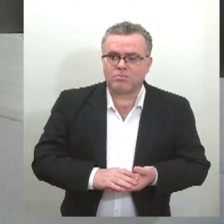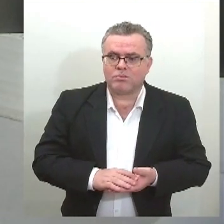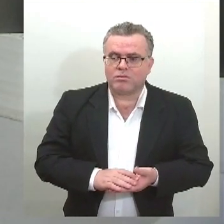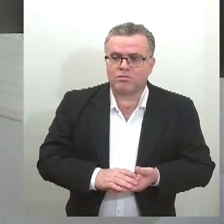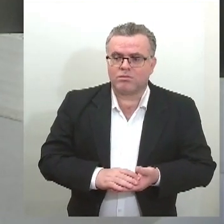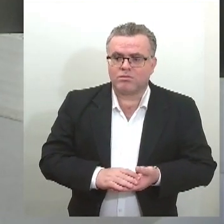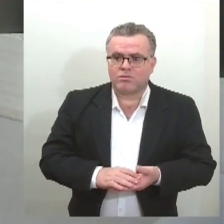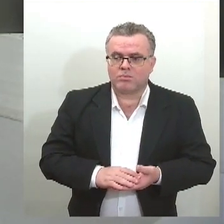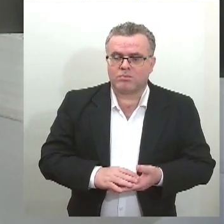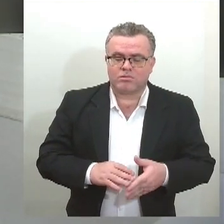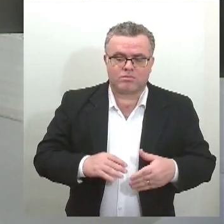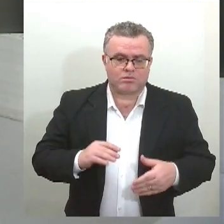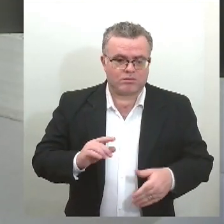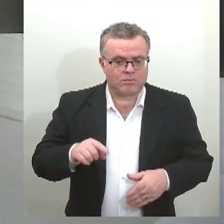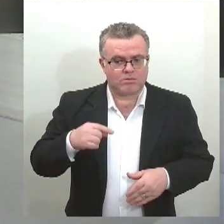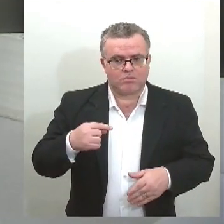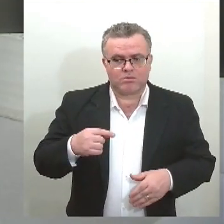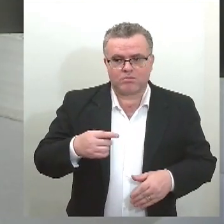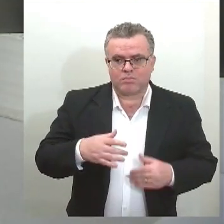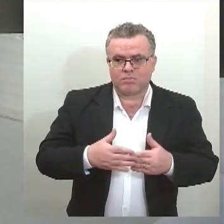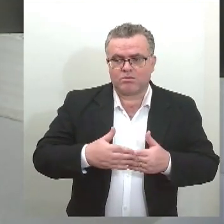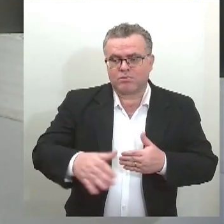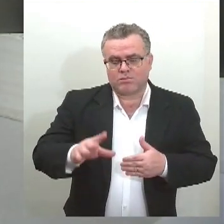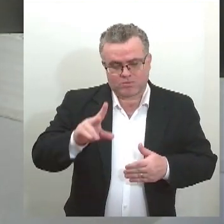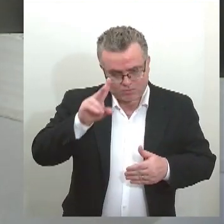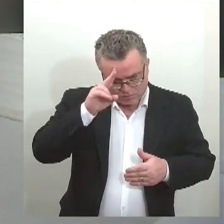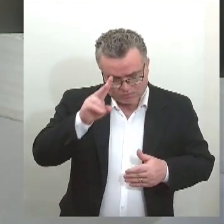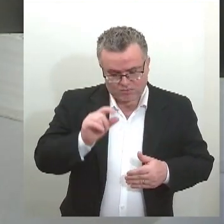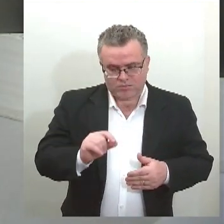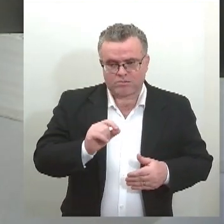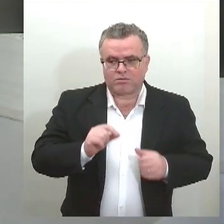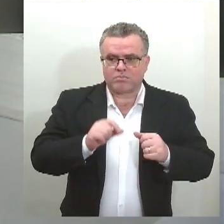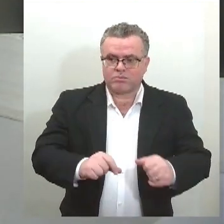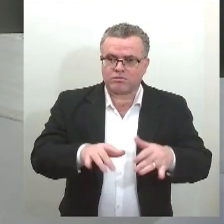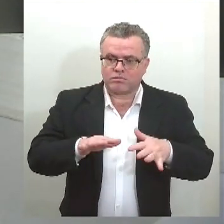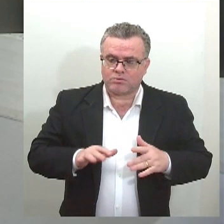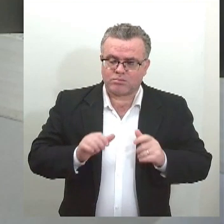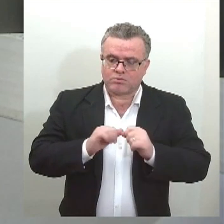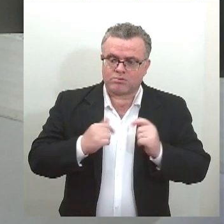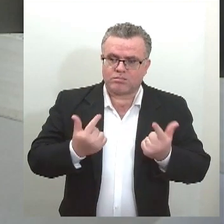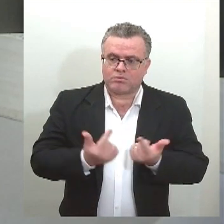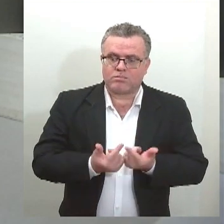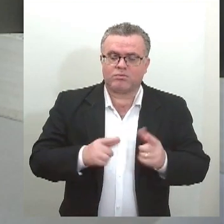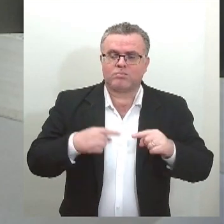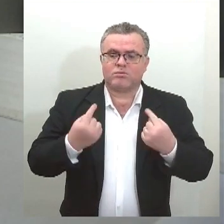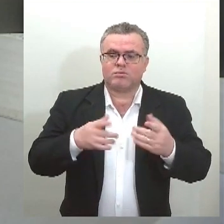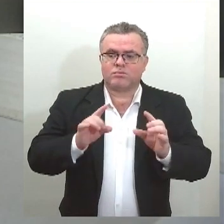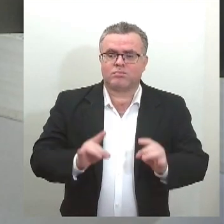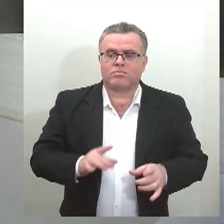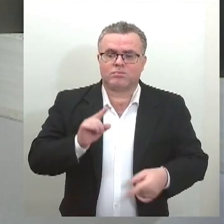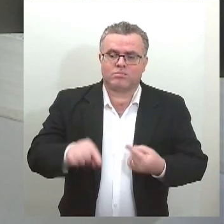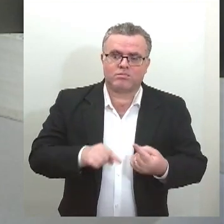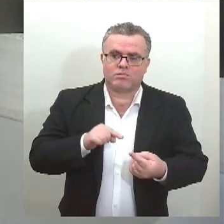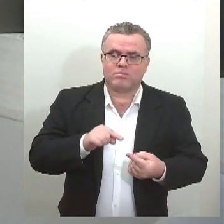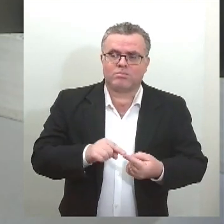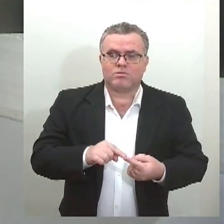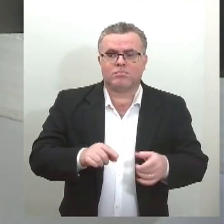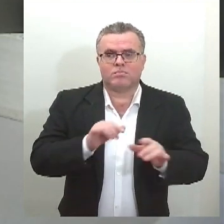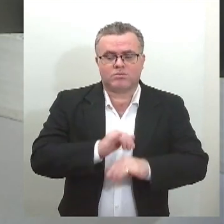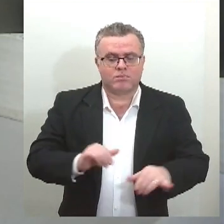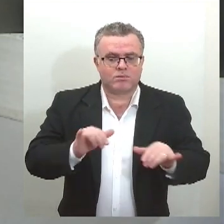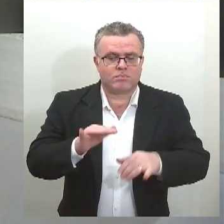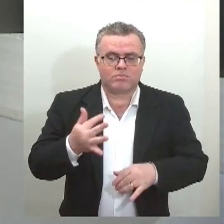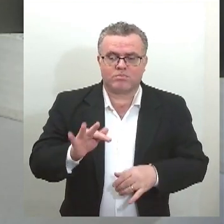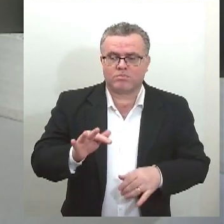Na próxima segunda-feira, o plenário da Assembleia Legislativa receberá uma sessão especial em alusão à campanha Fevereiro Roxo e